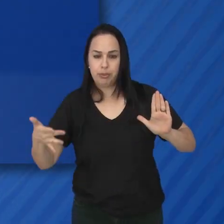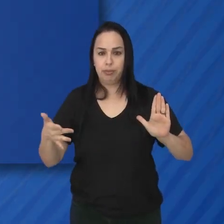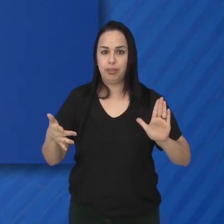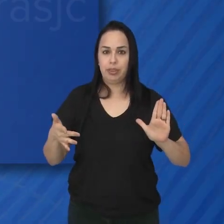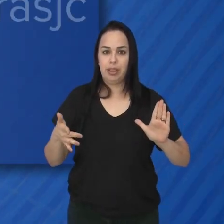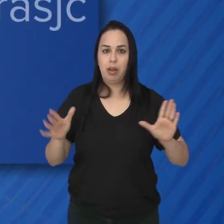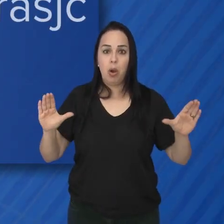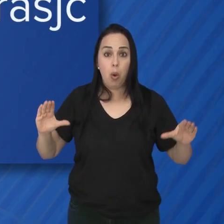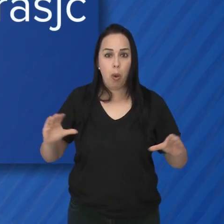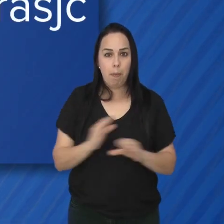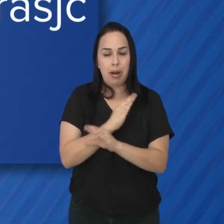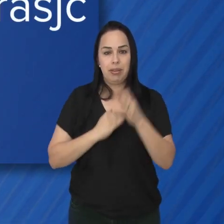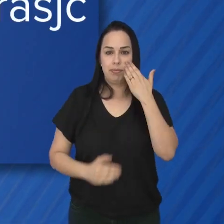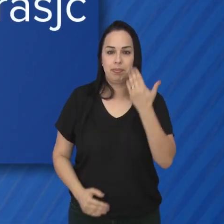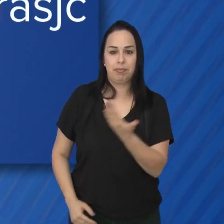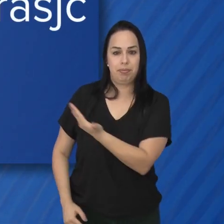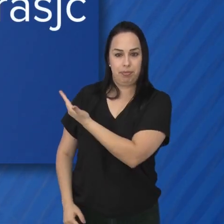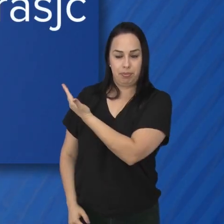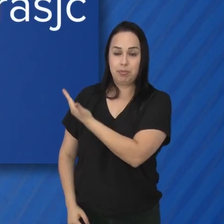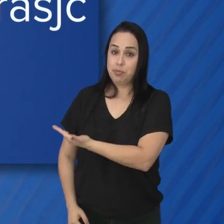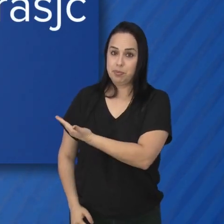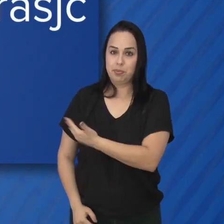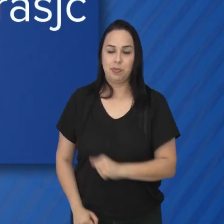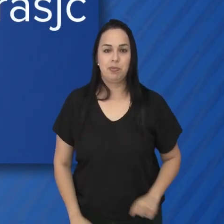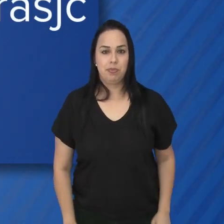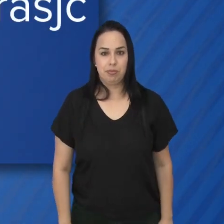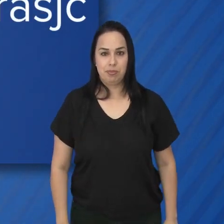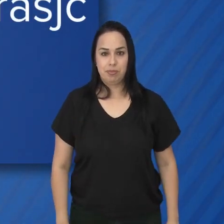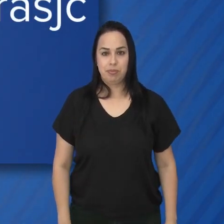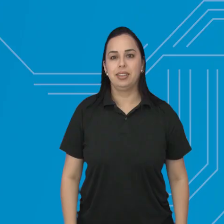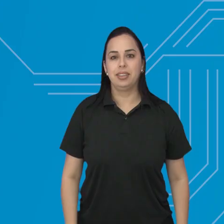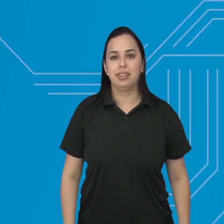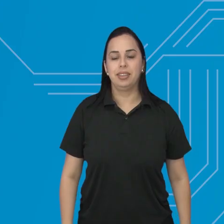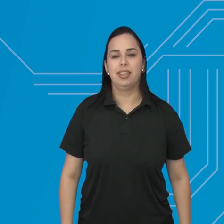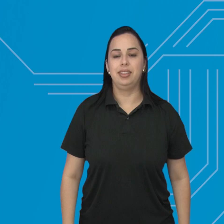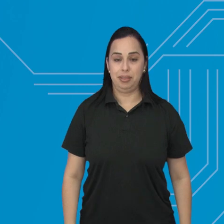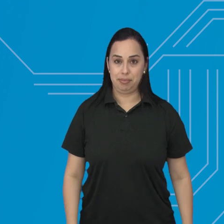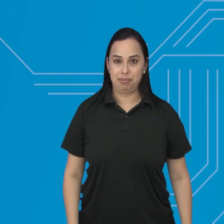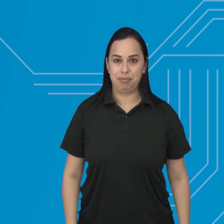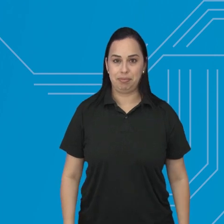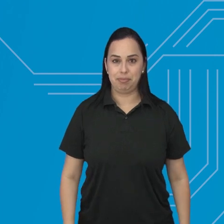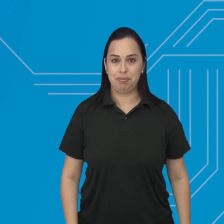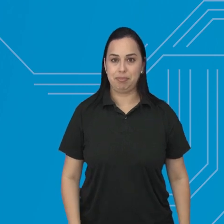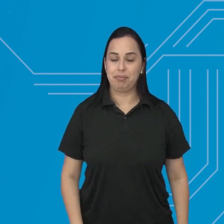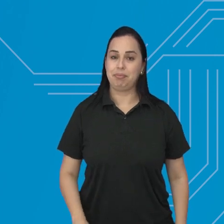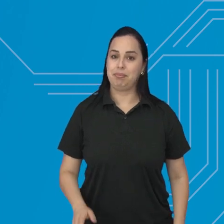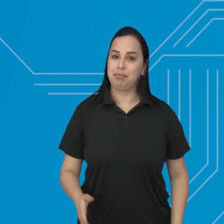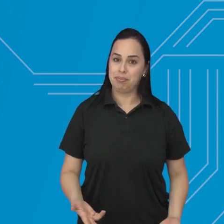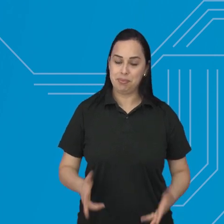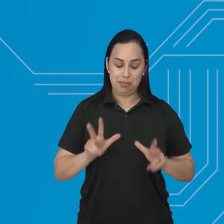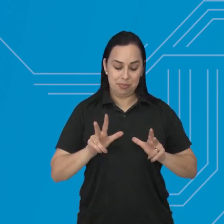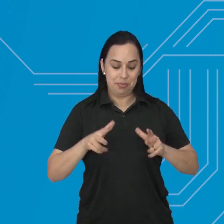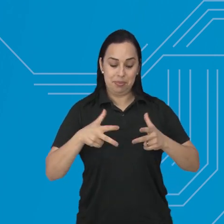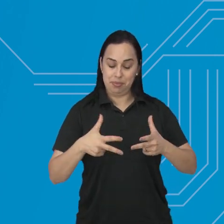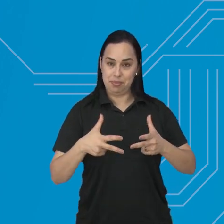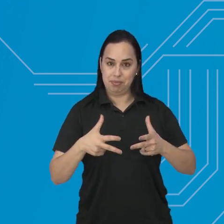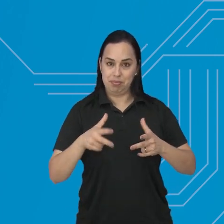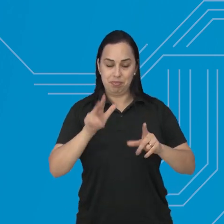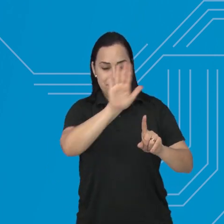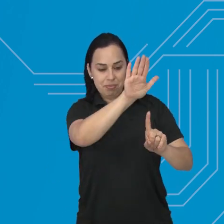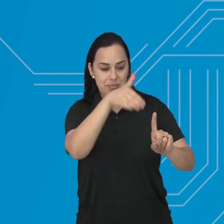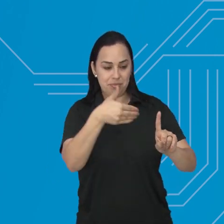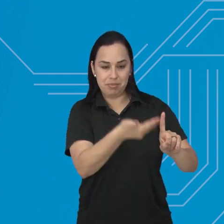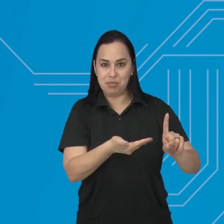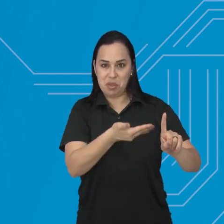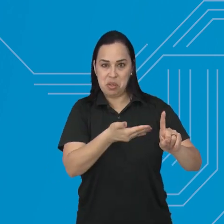As sessões na íntegra você confere no nosso canal do YouTube. E a Câmara homenageou com o título de cidadã